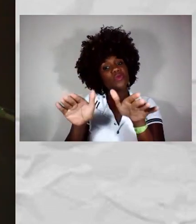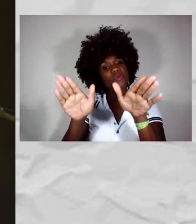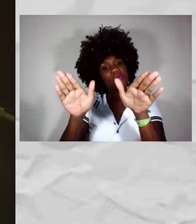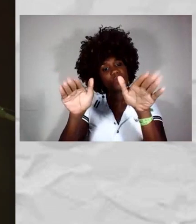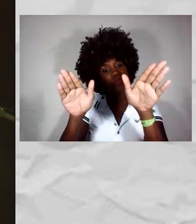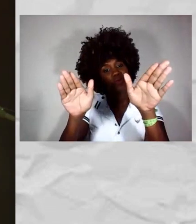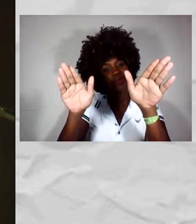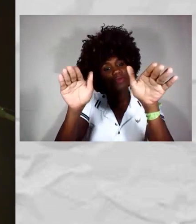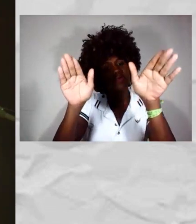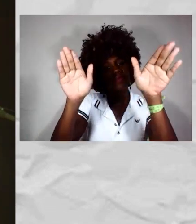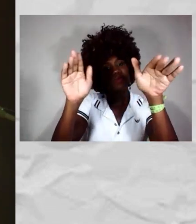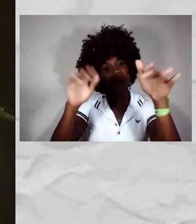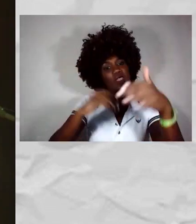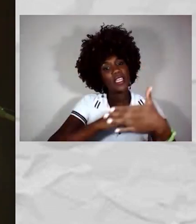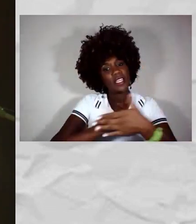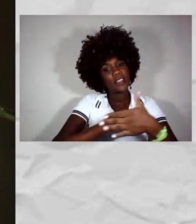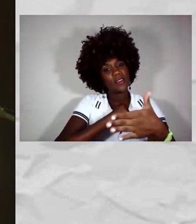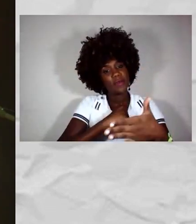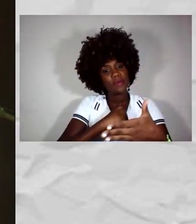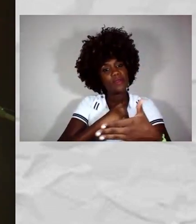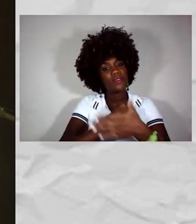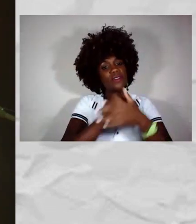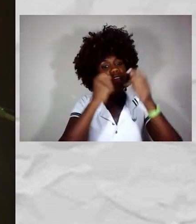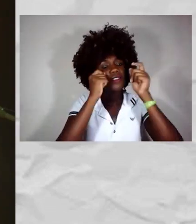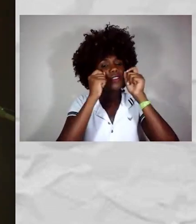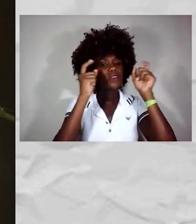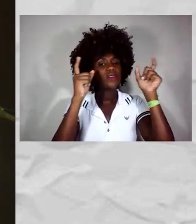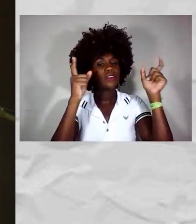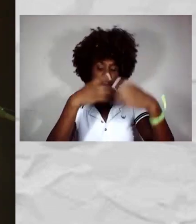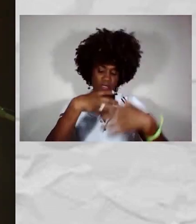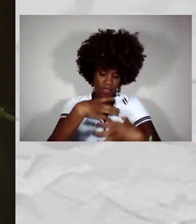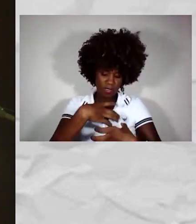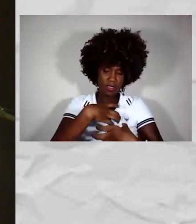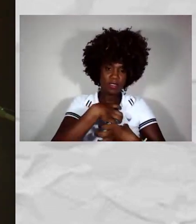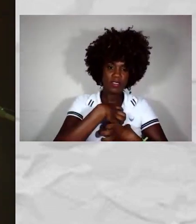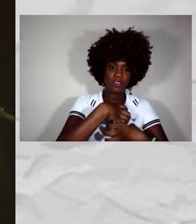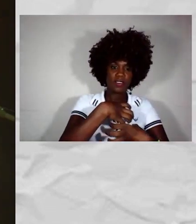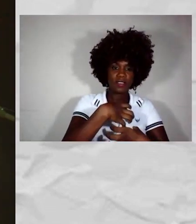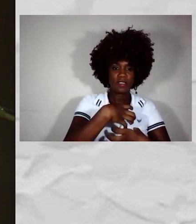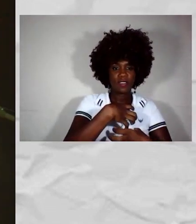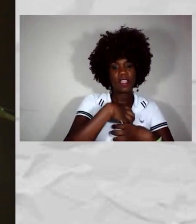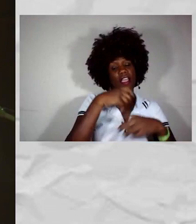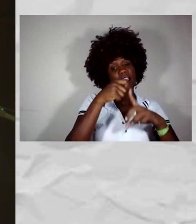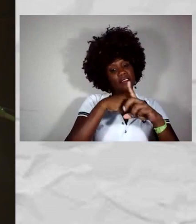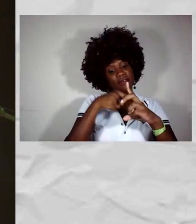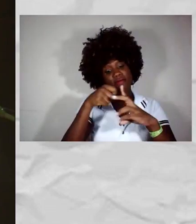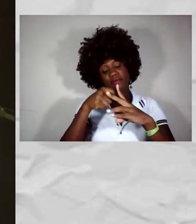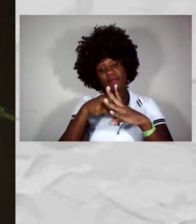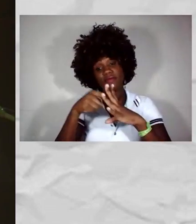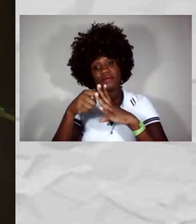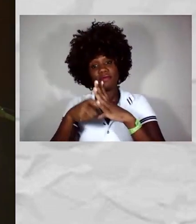E no pulsar que acordam sentindo, são meses pra se buscar.